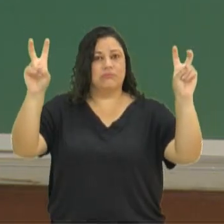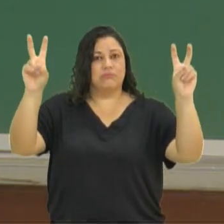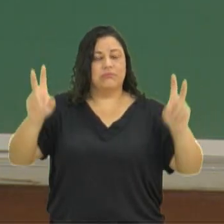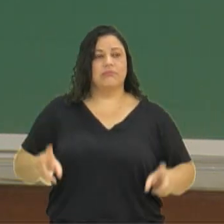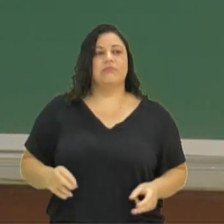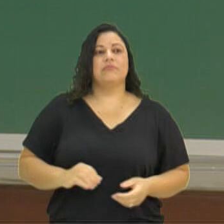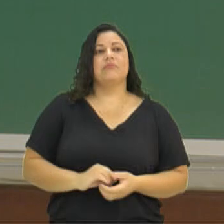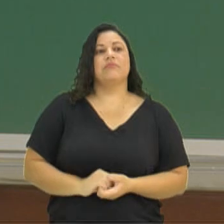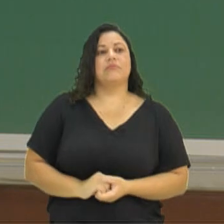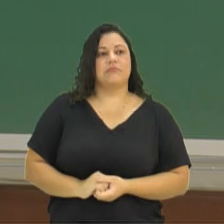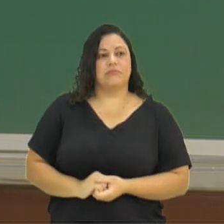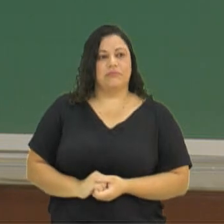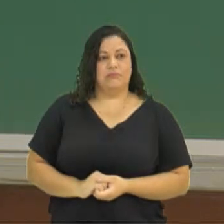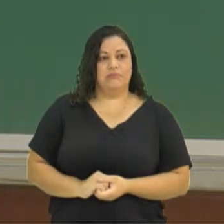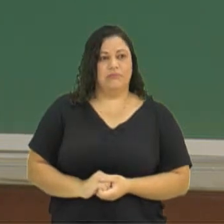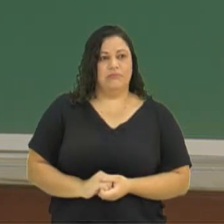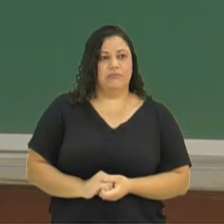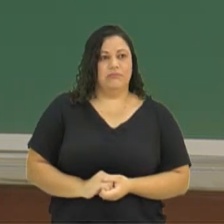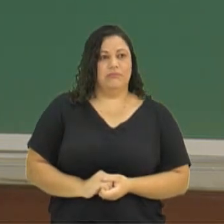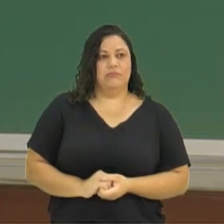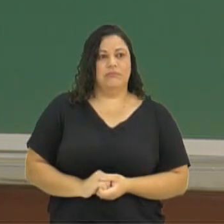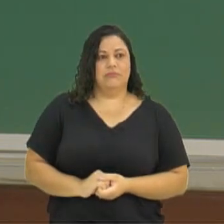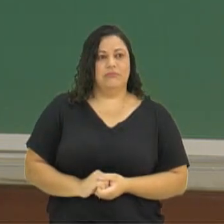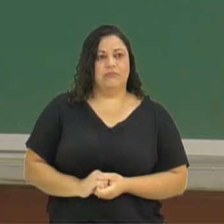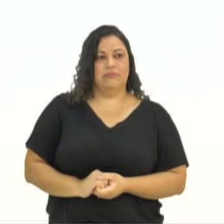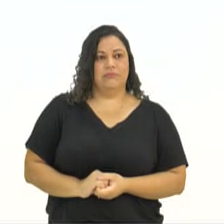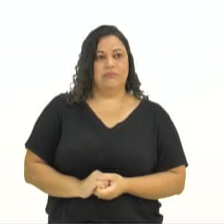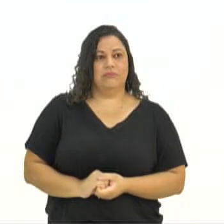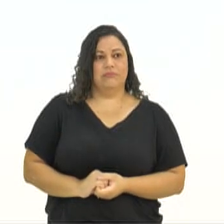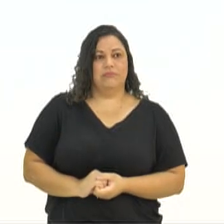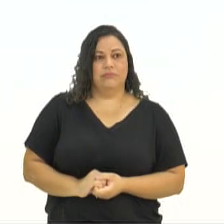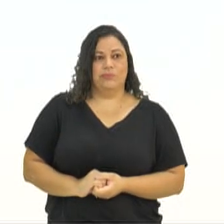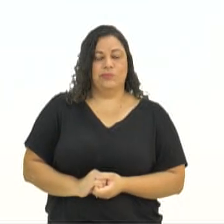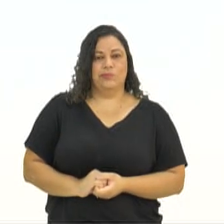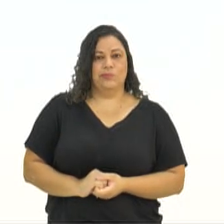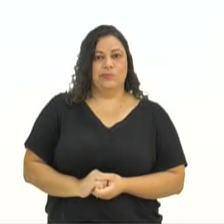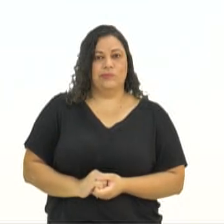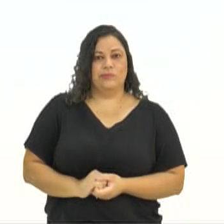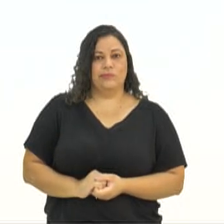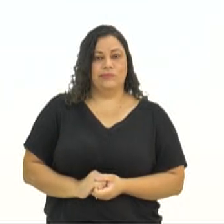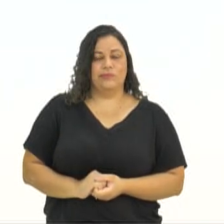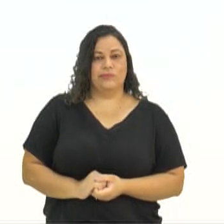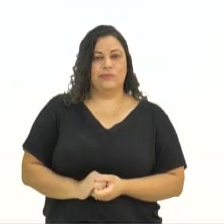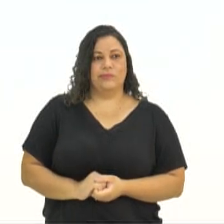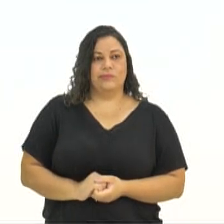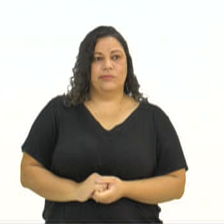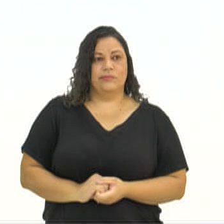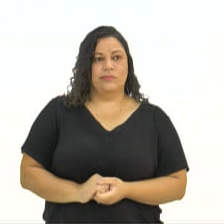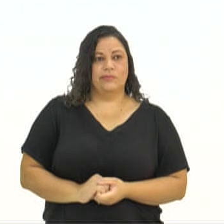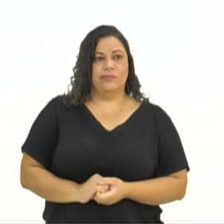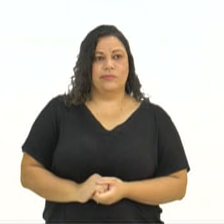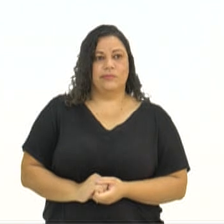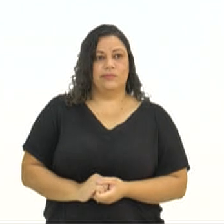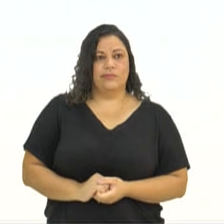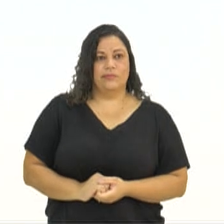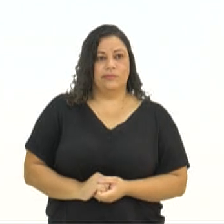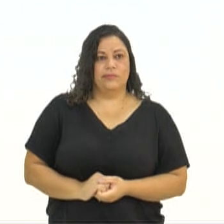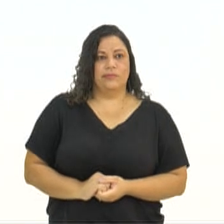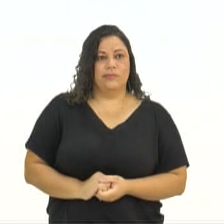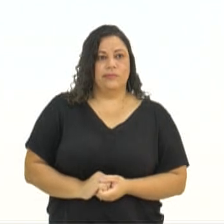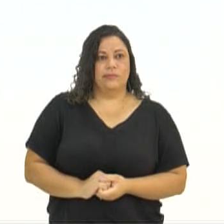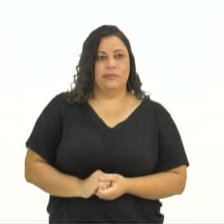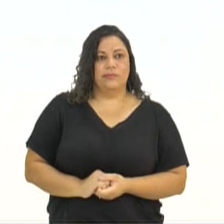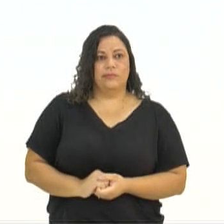La Ladrona de Libros, El Valor de las Palabras. El cartel del cine es una de las piezas clave en la